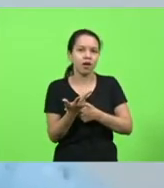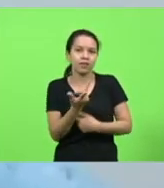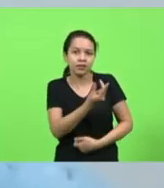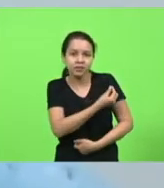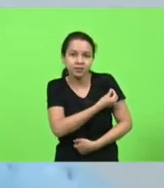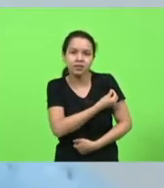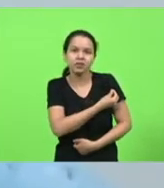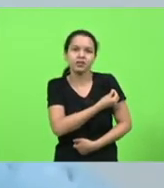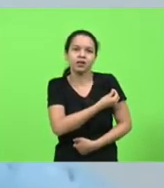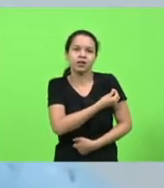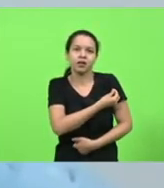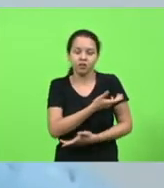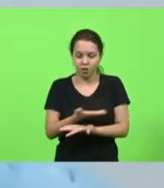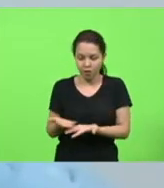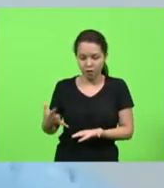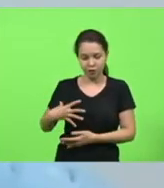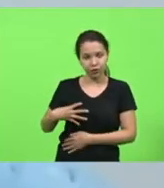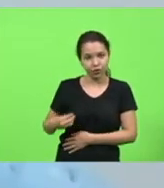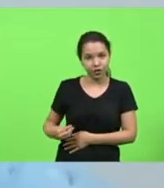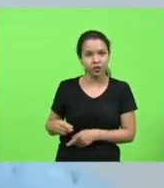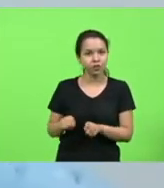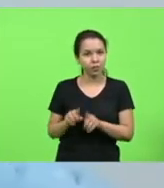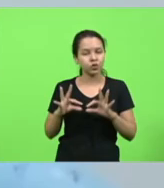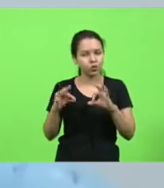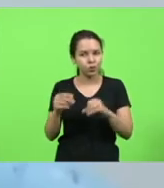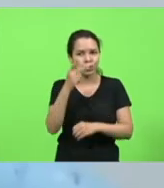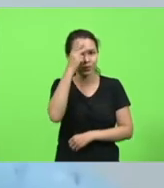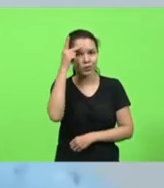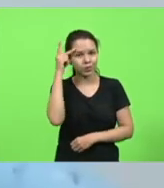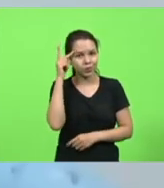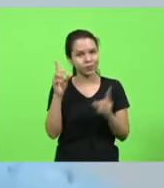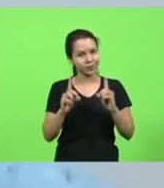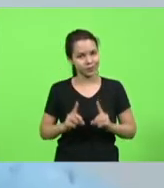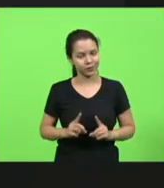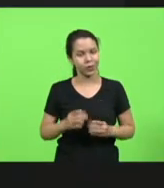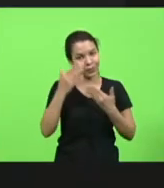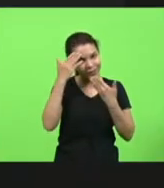filhos e para todas as pessoas com deficiência. Obrigada pela oportunidade.